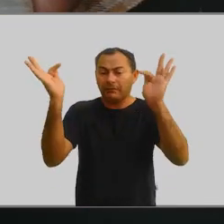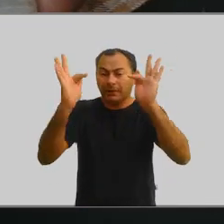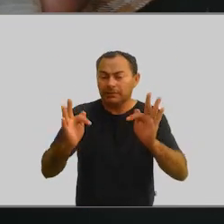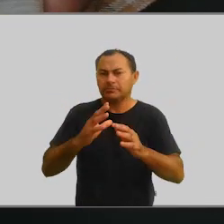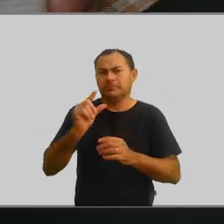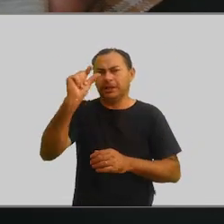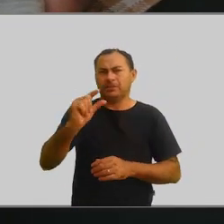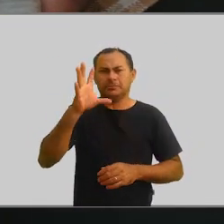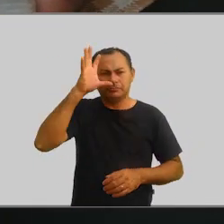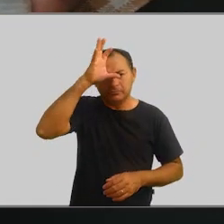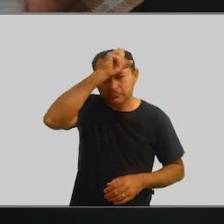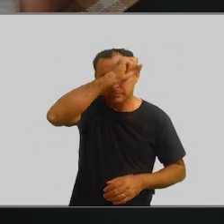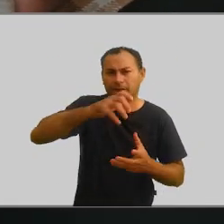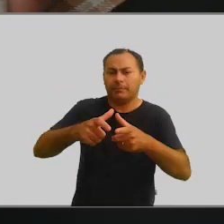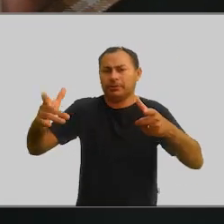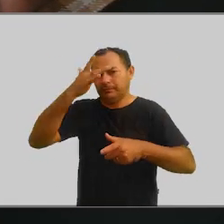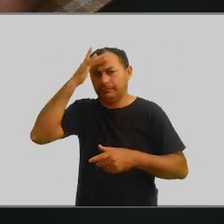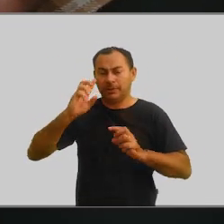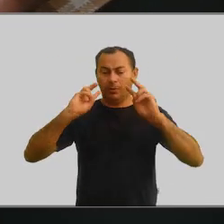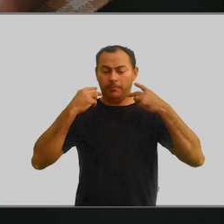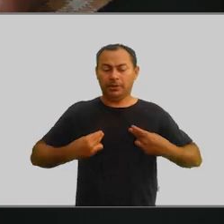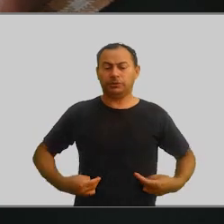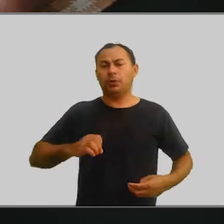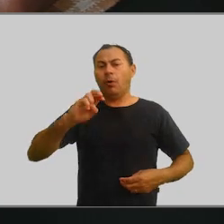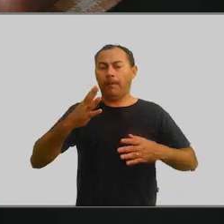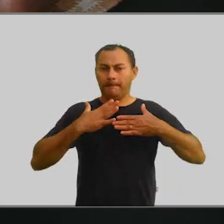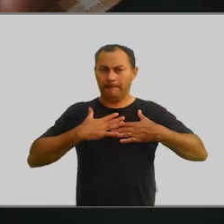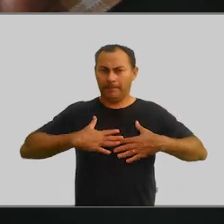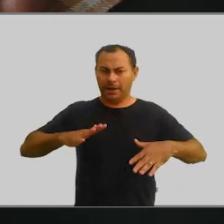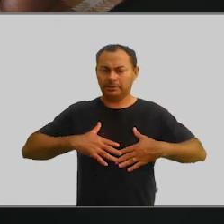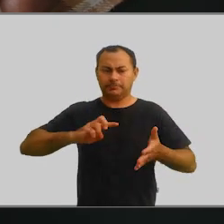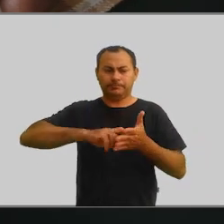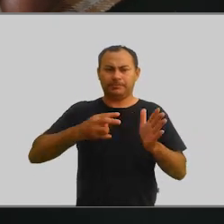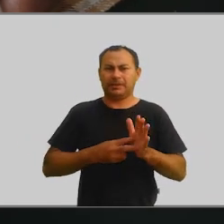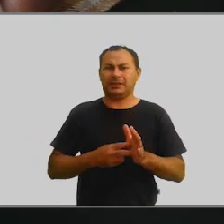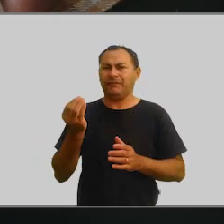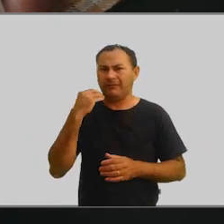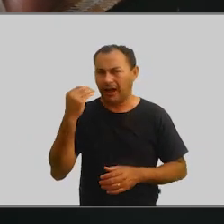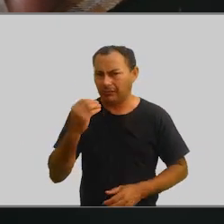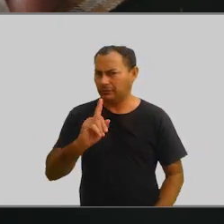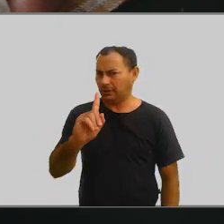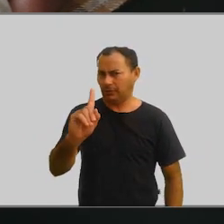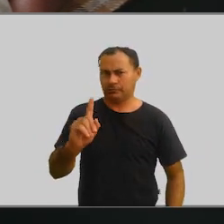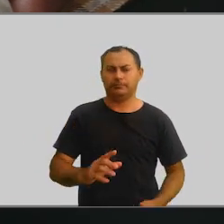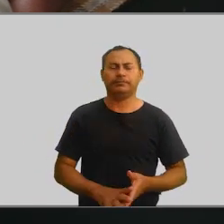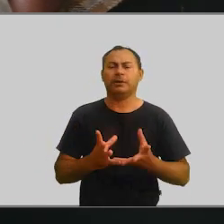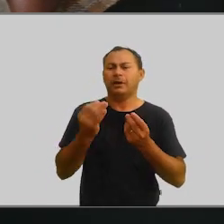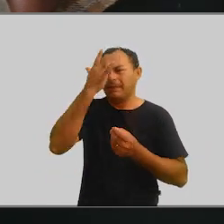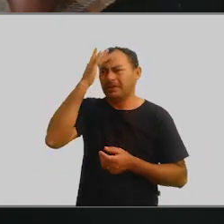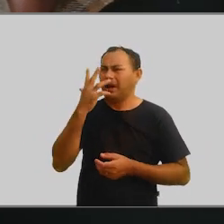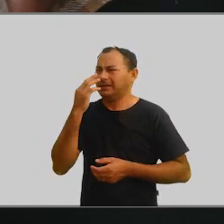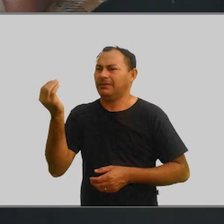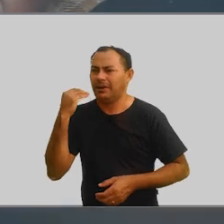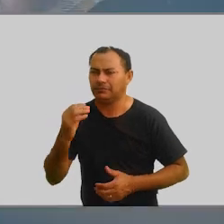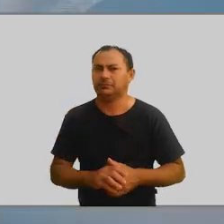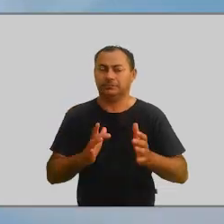menos compreendida pela maioria. Ser humilde ou manso não significa ser fraco, por exemplo. Muita gente acha